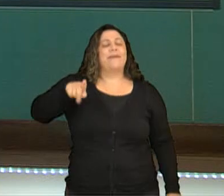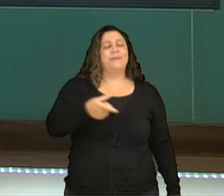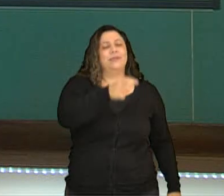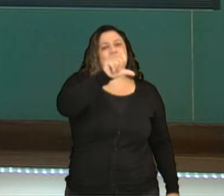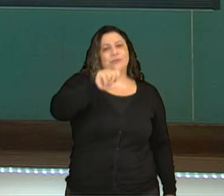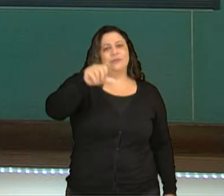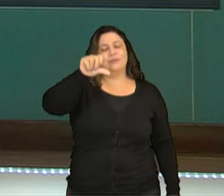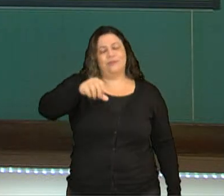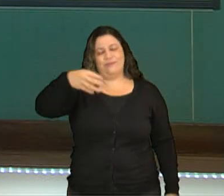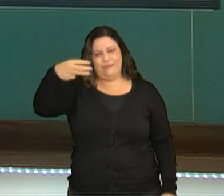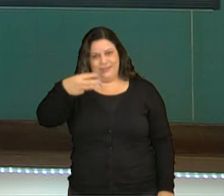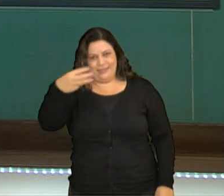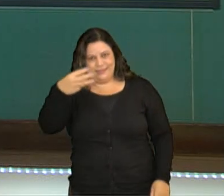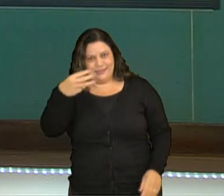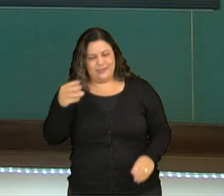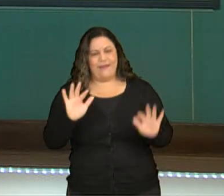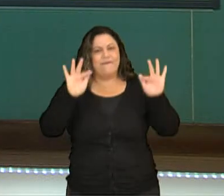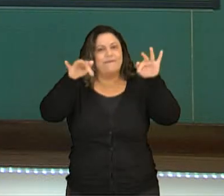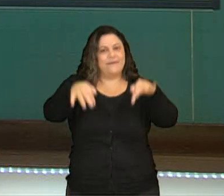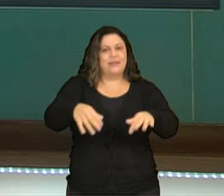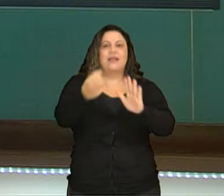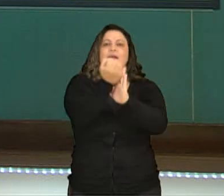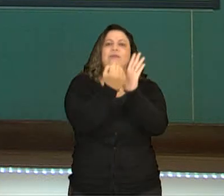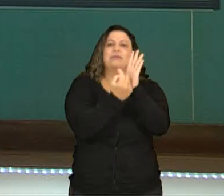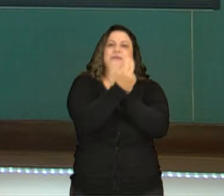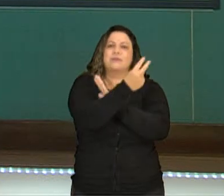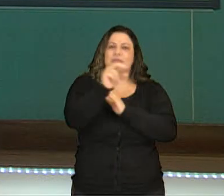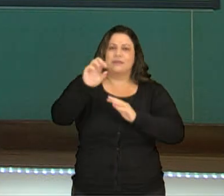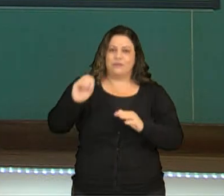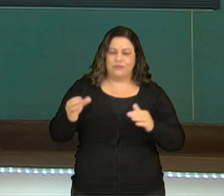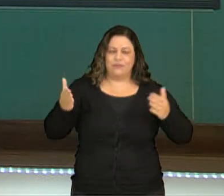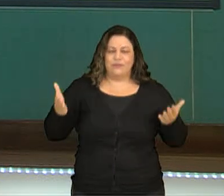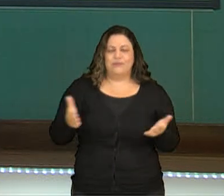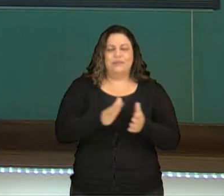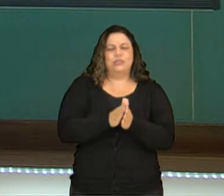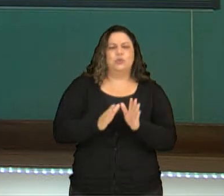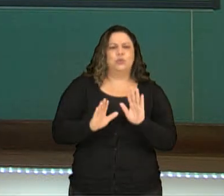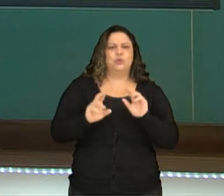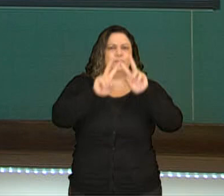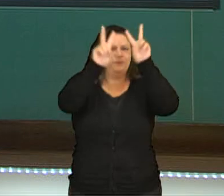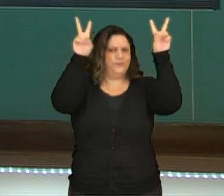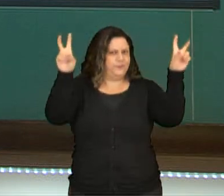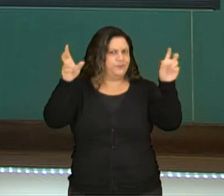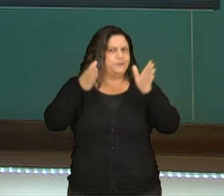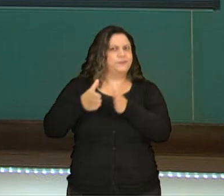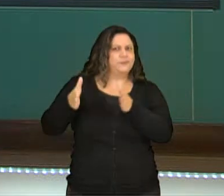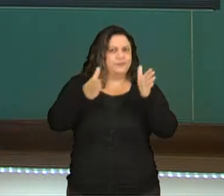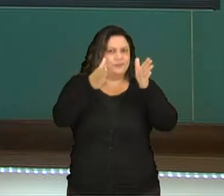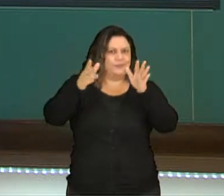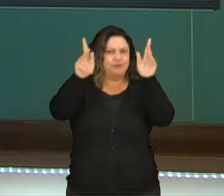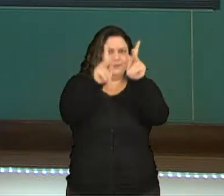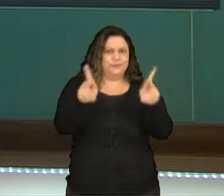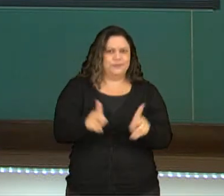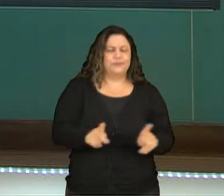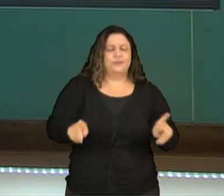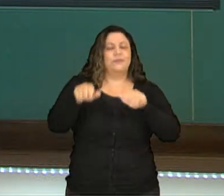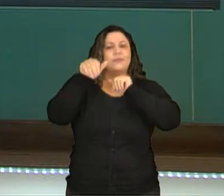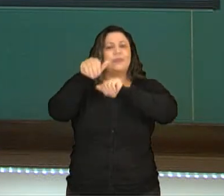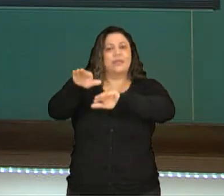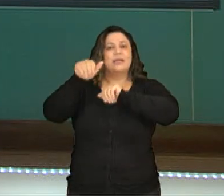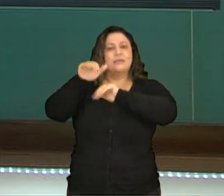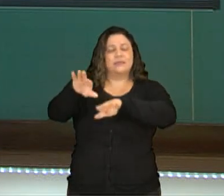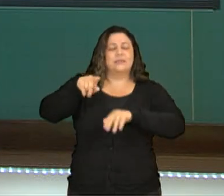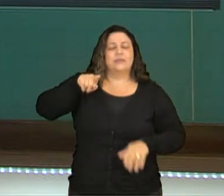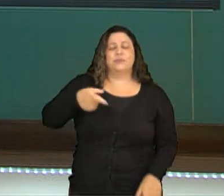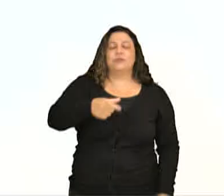1993, final do século XX. No caminho para a paz, nós temos em setembro de 93,